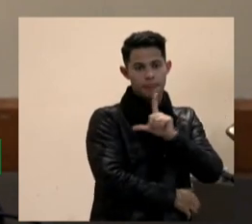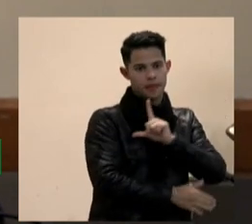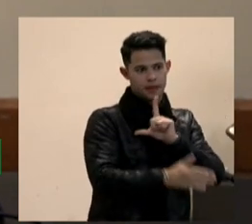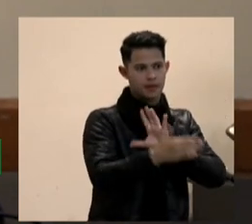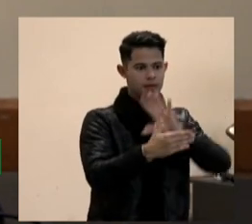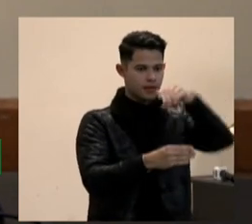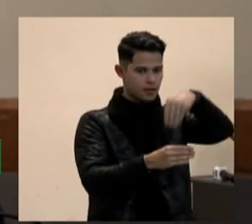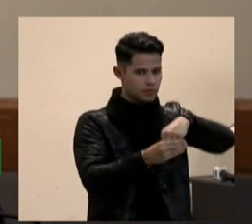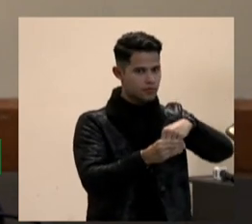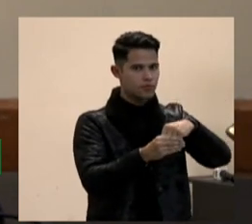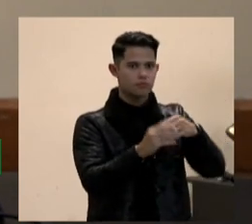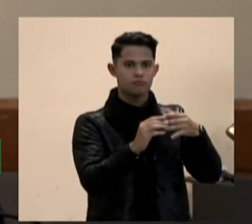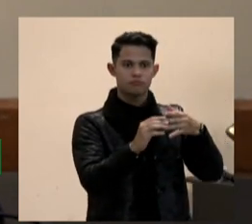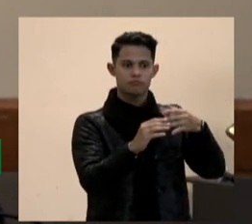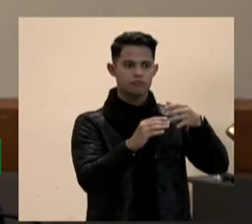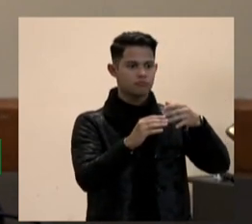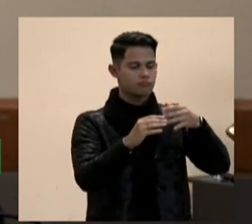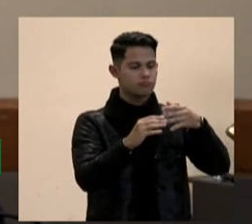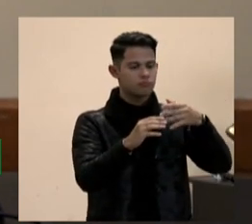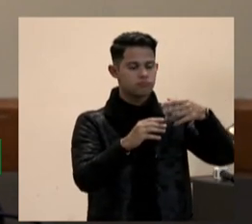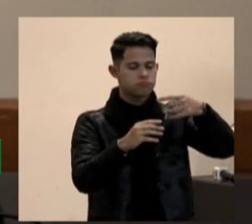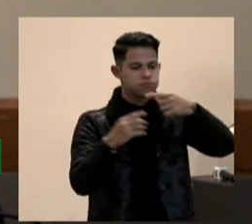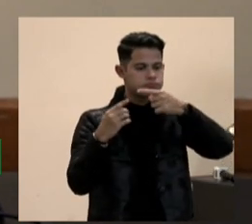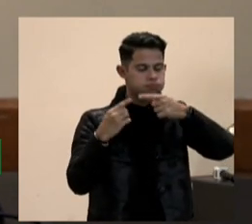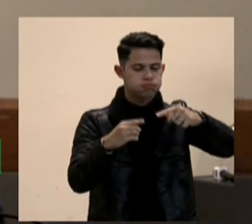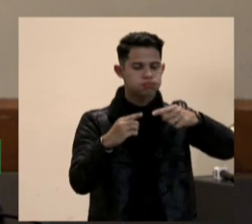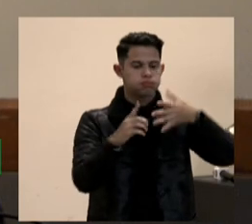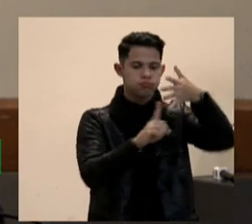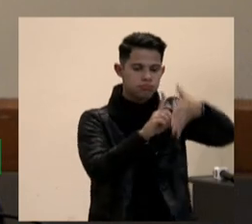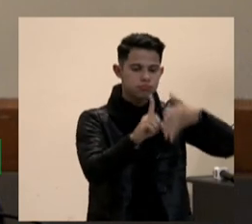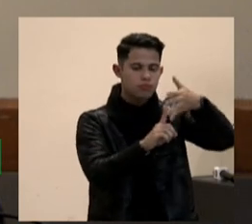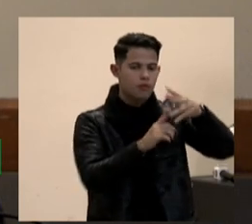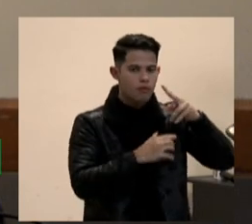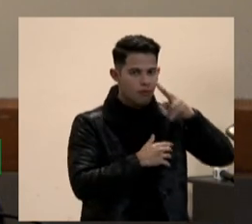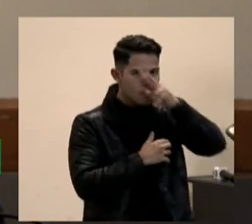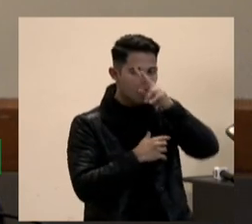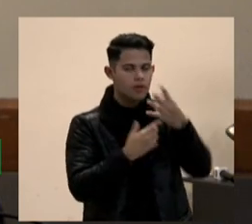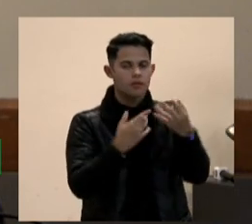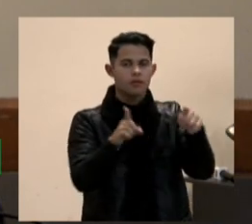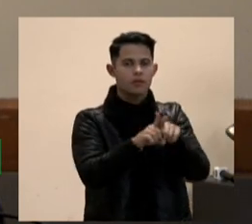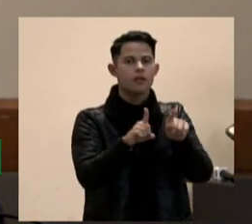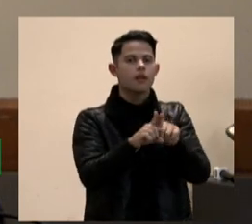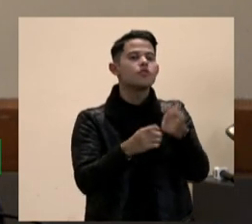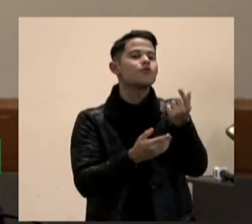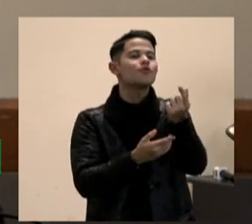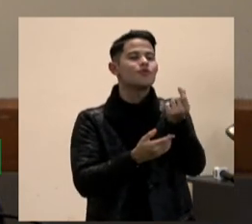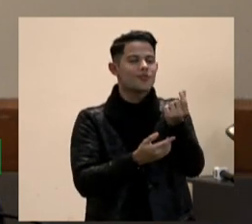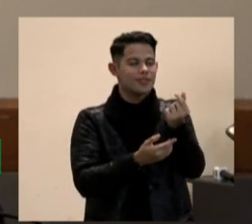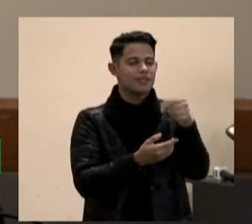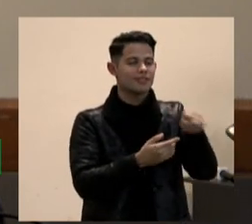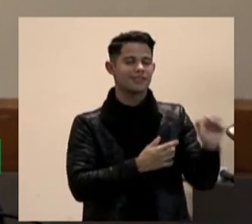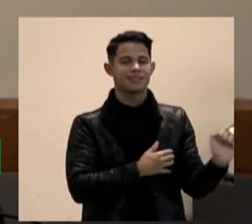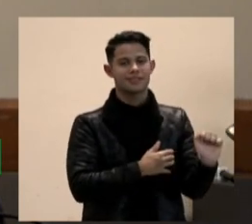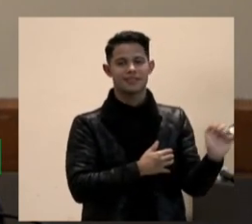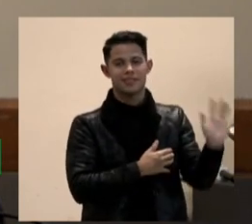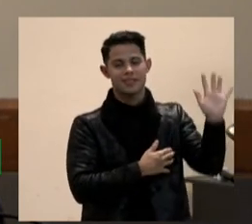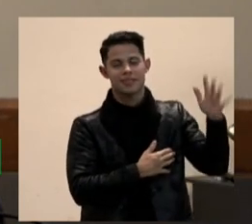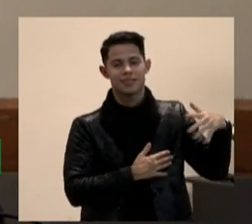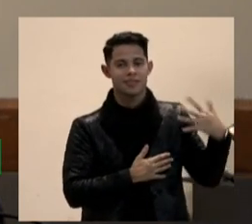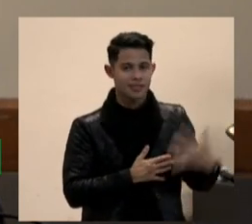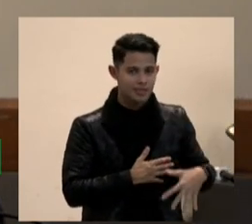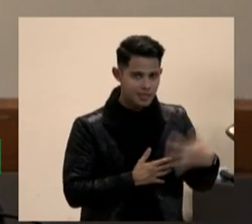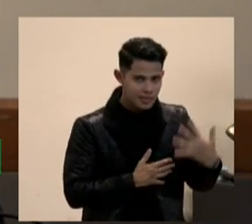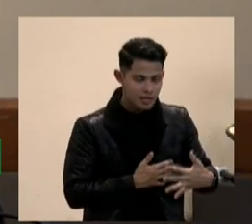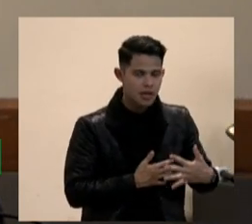né? E a gente sabe que ele tem um fundo de verdade, que oferta de creche custa muito caro, né? E aí